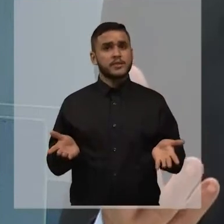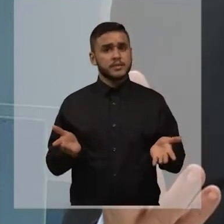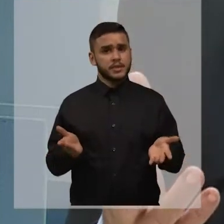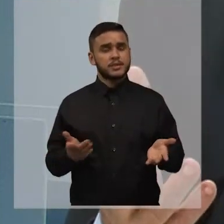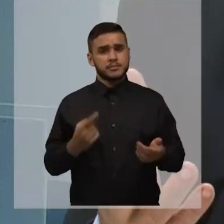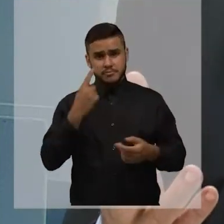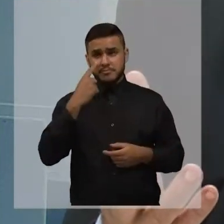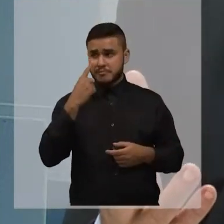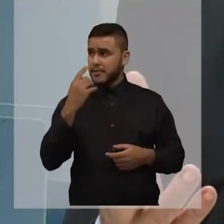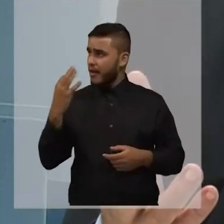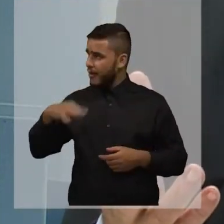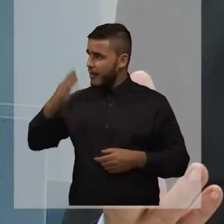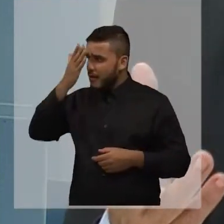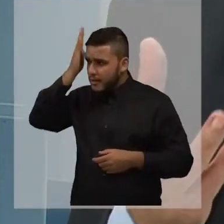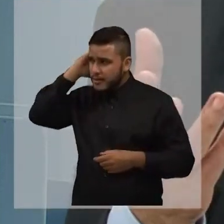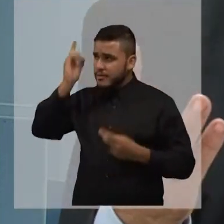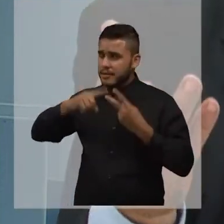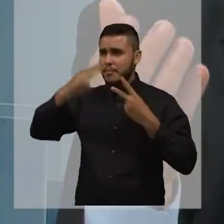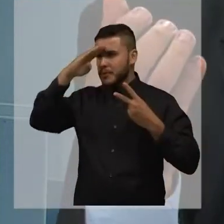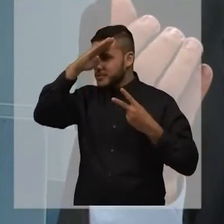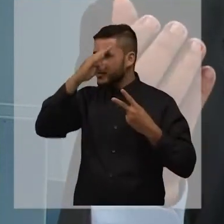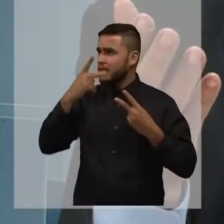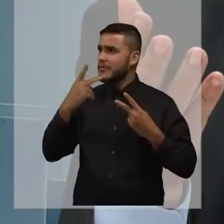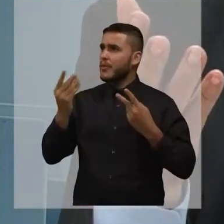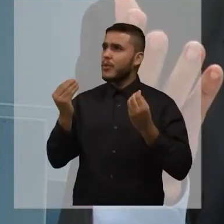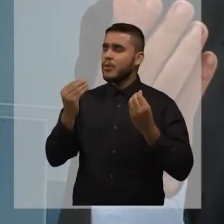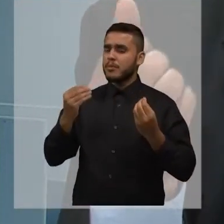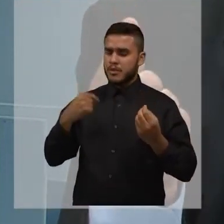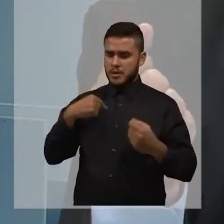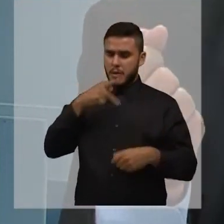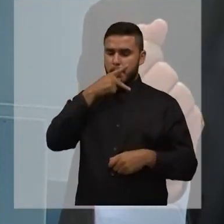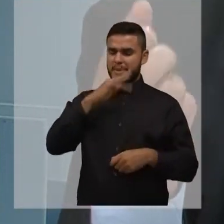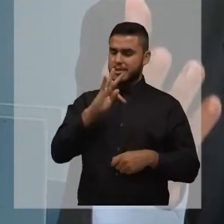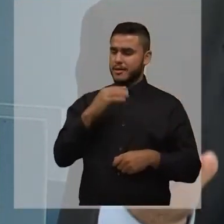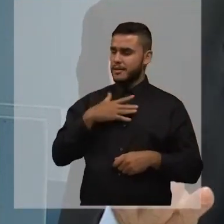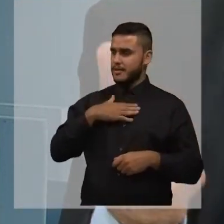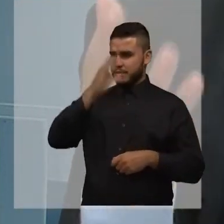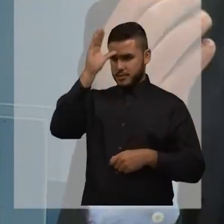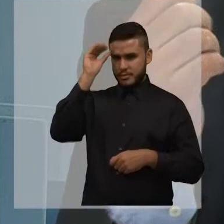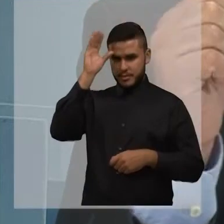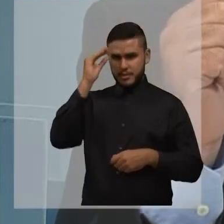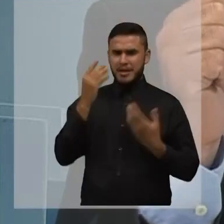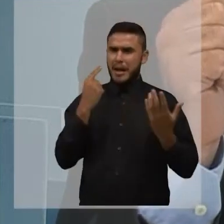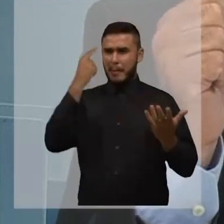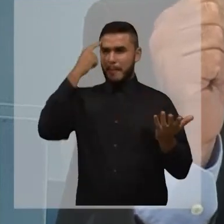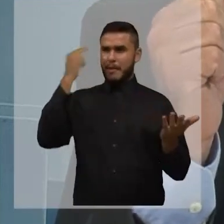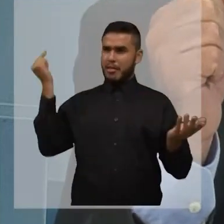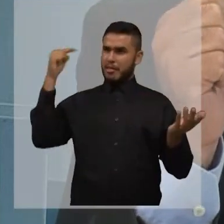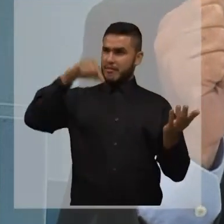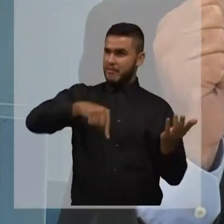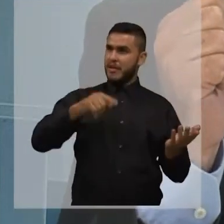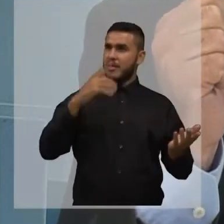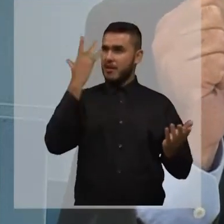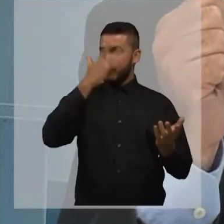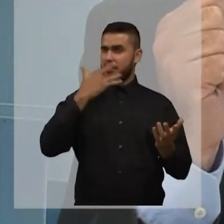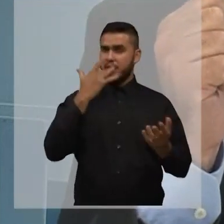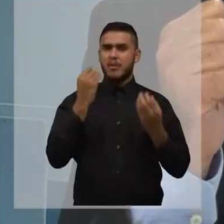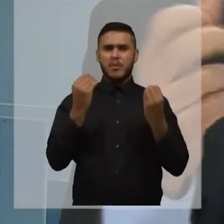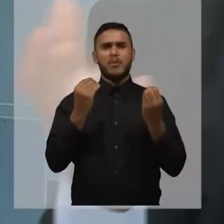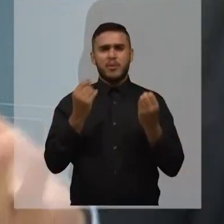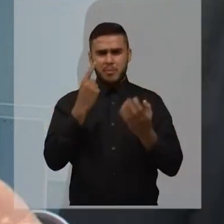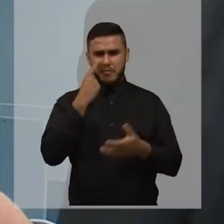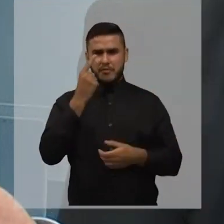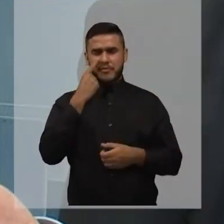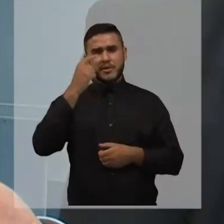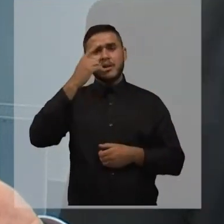se orgulhar. Michel Temer e Bolsonaro. Aí vocês ficam trazendo o Haddad, vamos lá, faça avaliação da prefeitura do Haddad. Cara. O